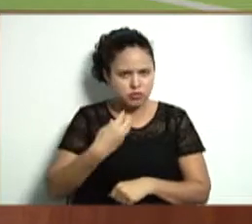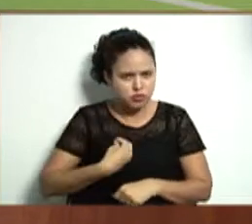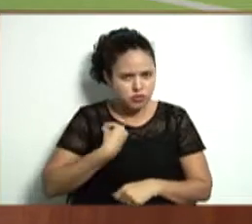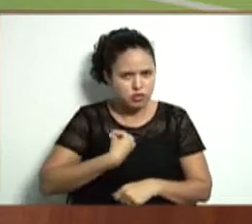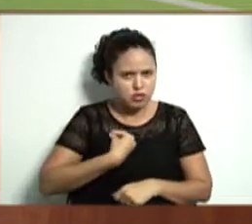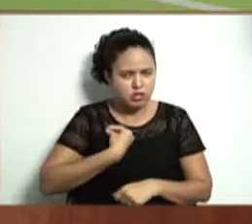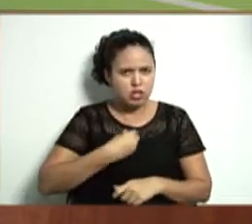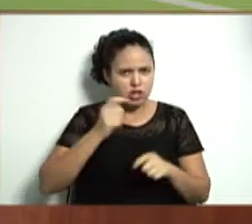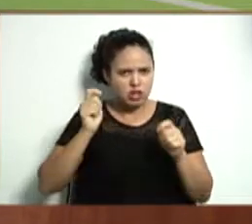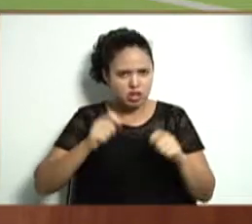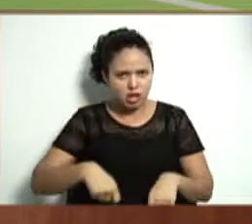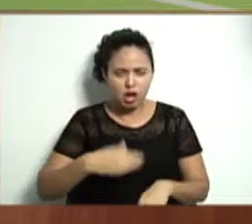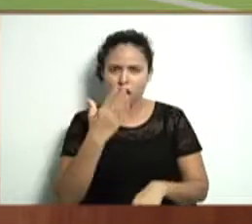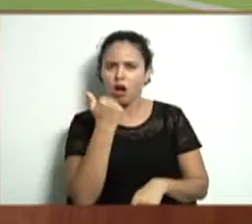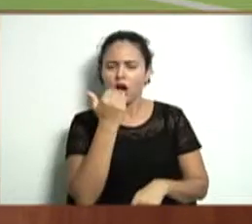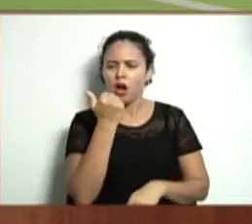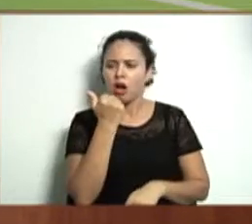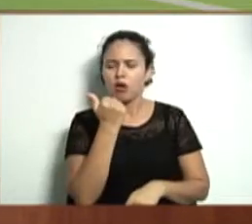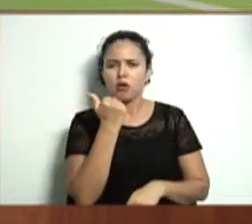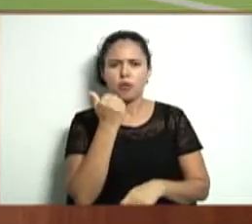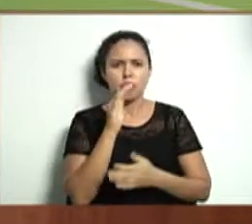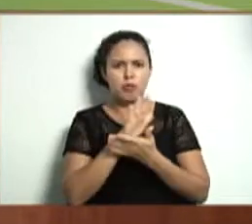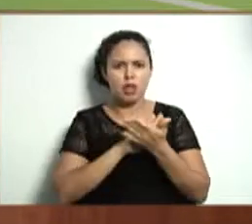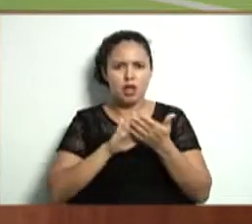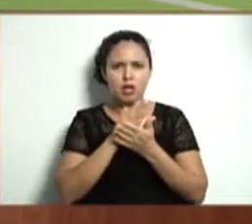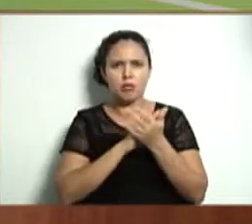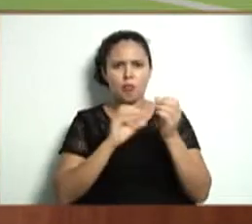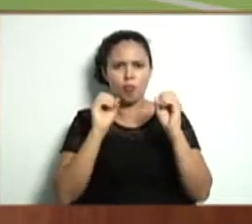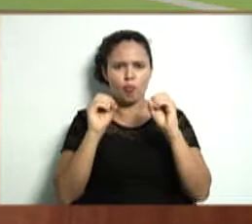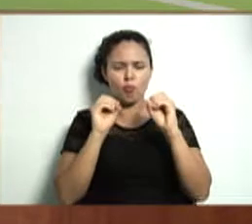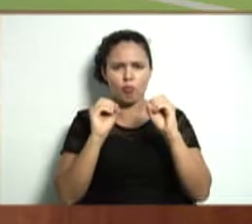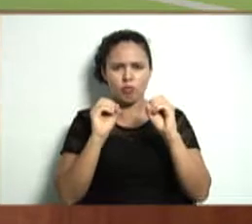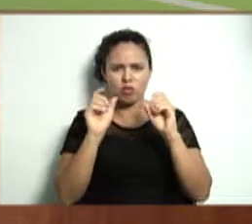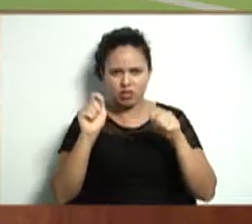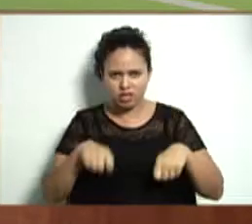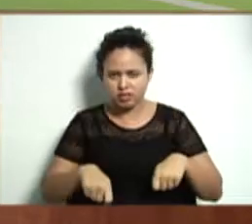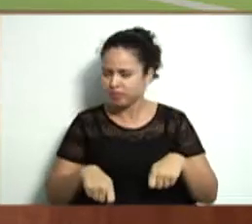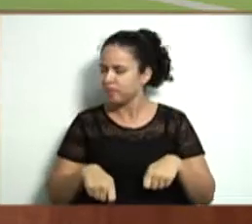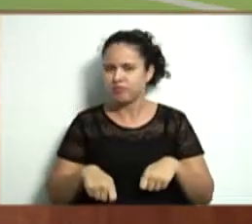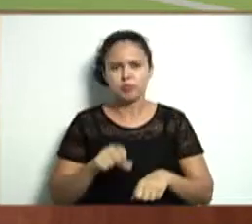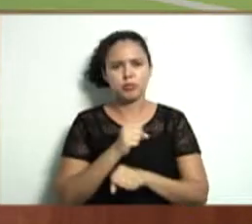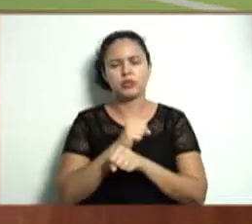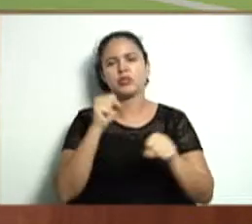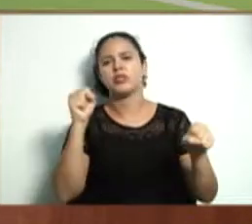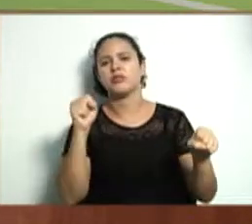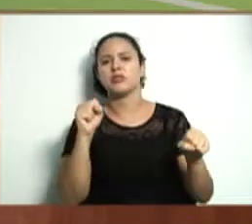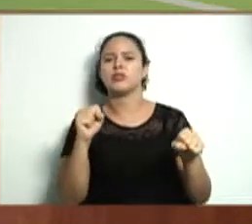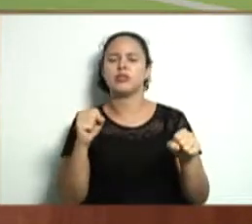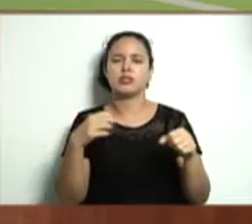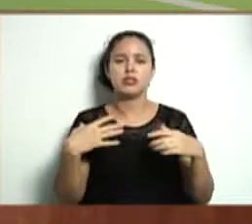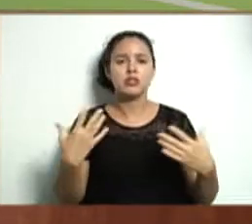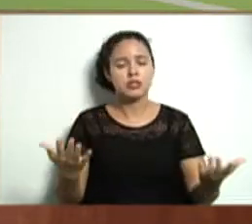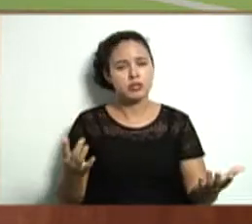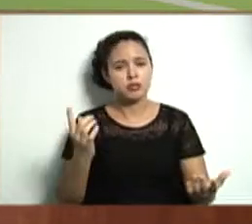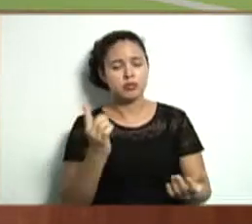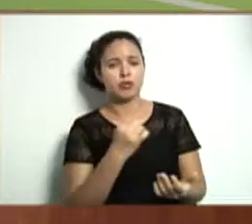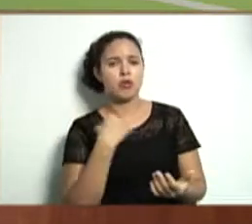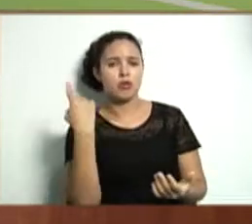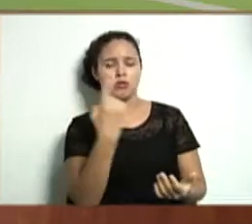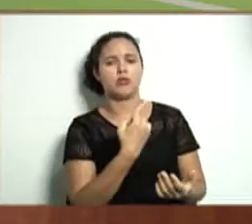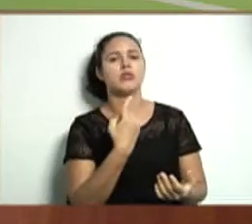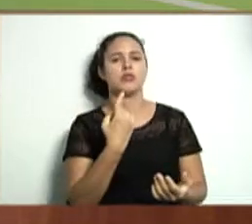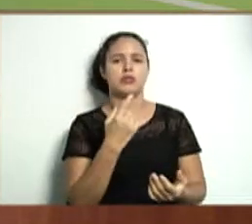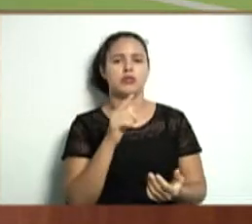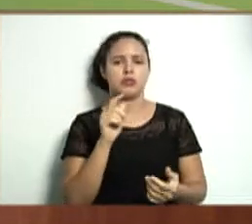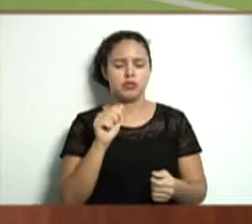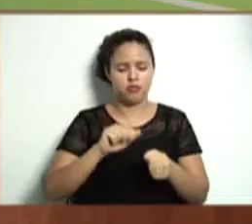que trabalhar, vai ter que produzir. Ora, a maneira como nós produzimos algo para sobreviver